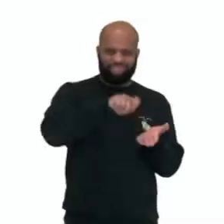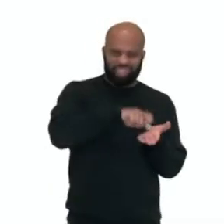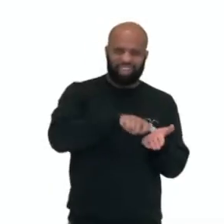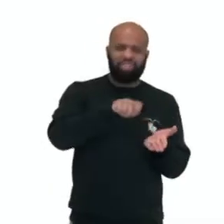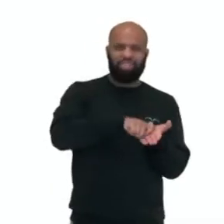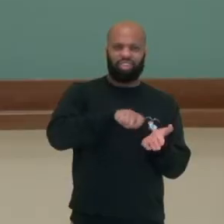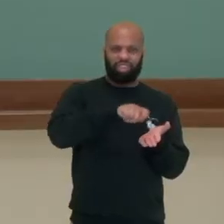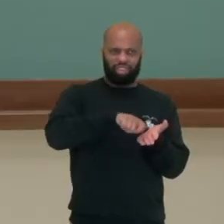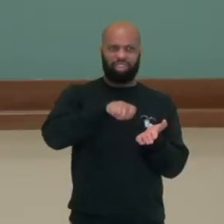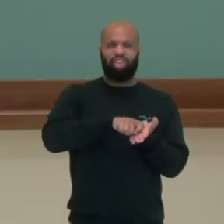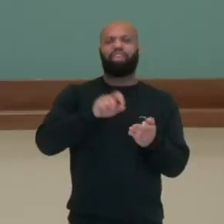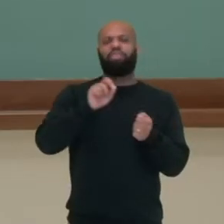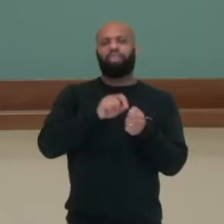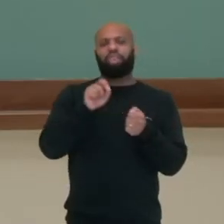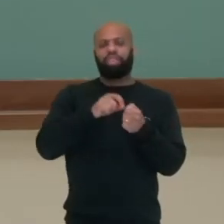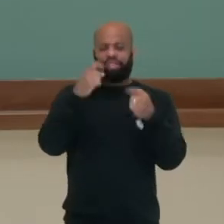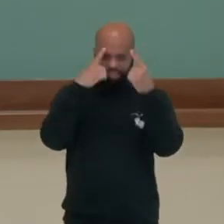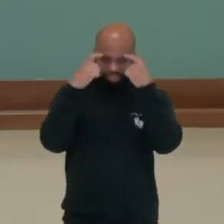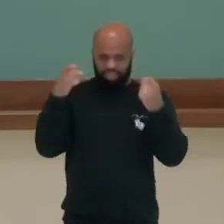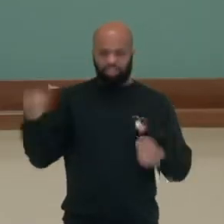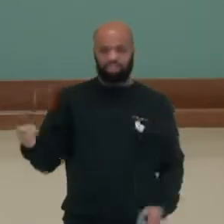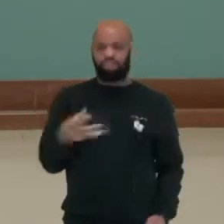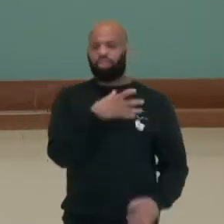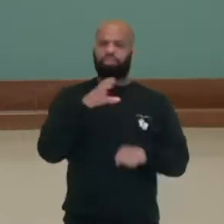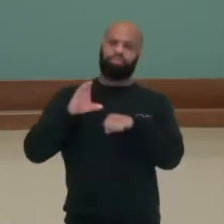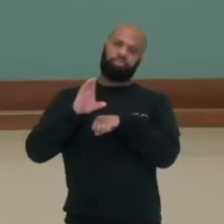objetivo: elaborar a nova